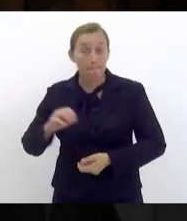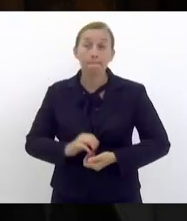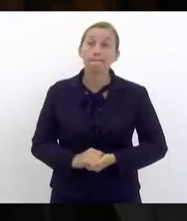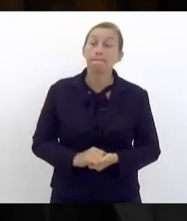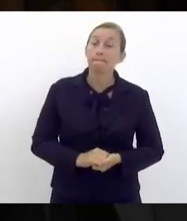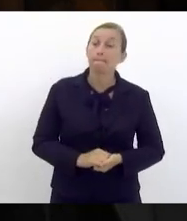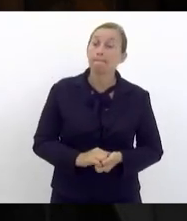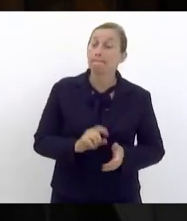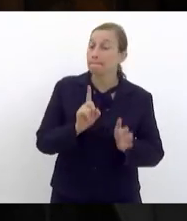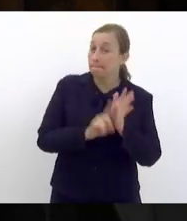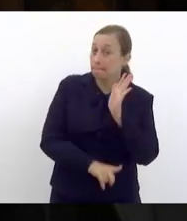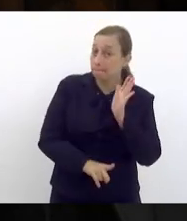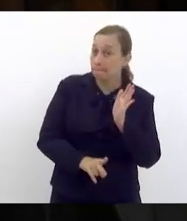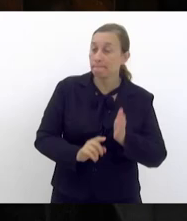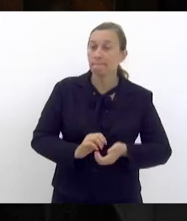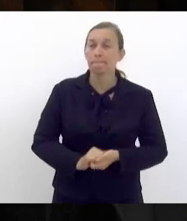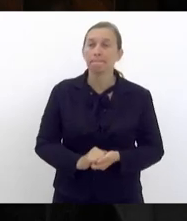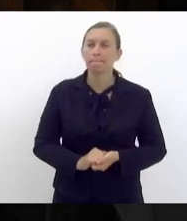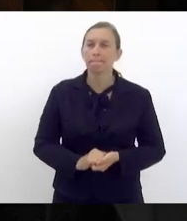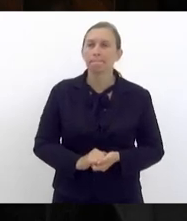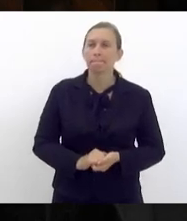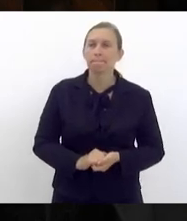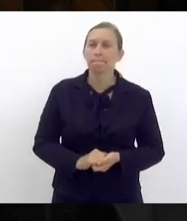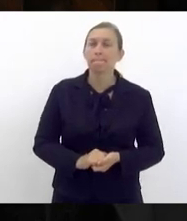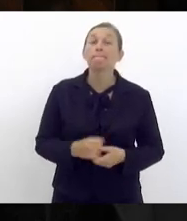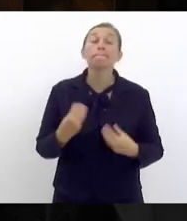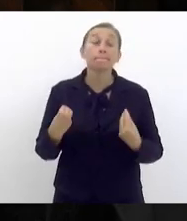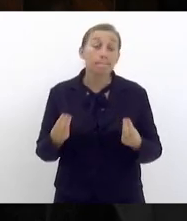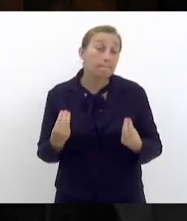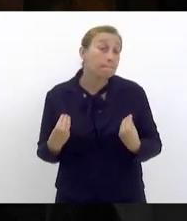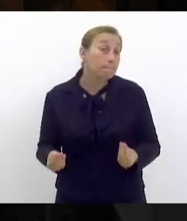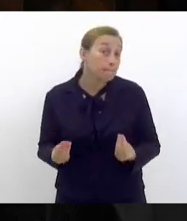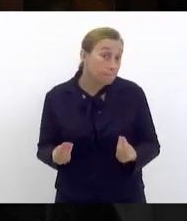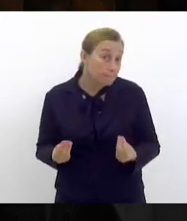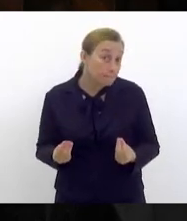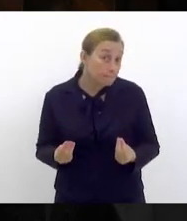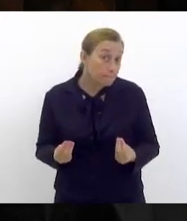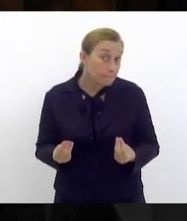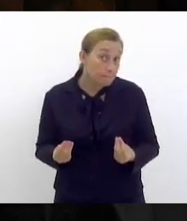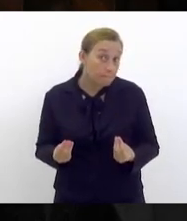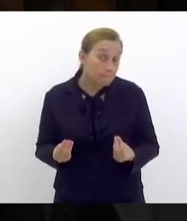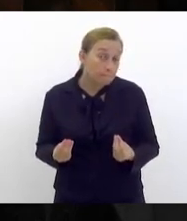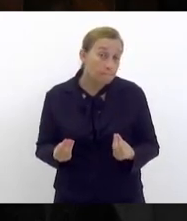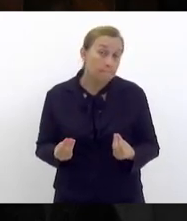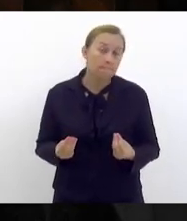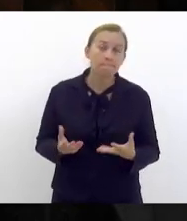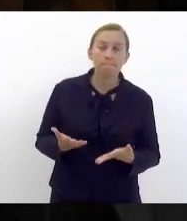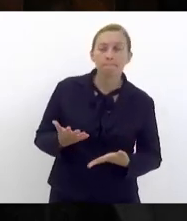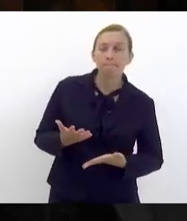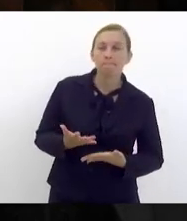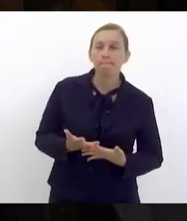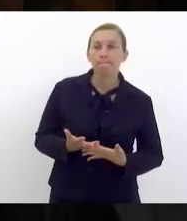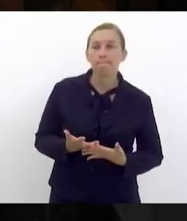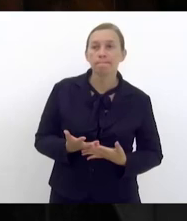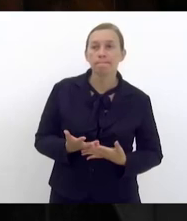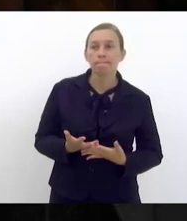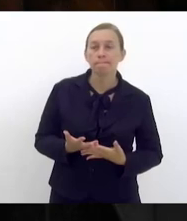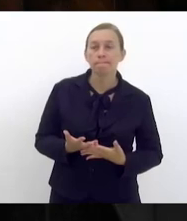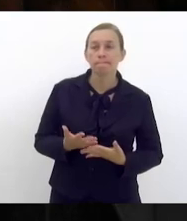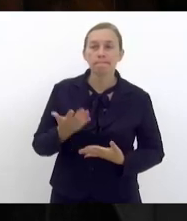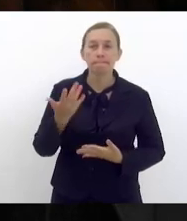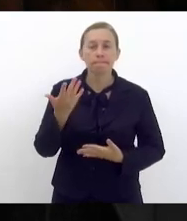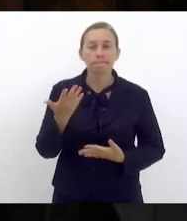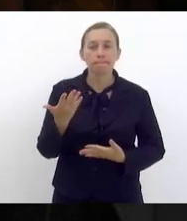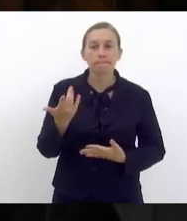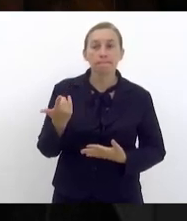dívida, reduzido. Reduzido para quê? Para, no máximo, o